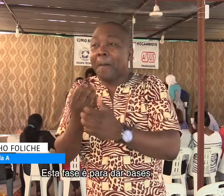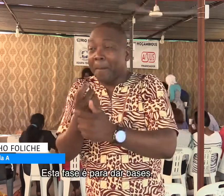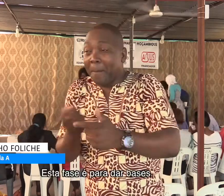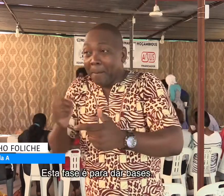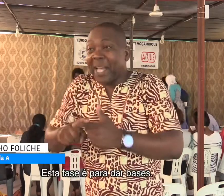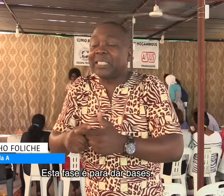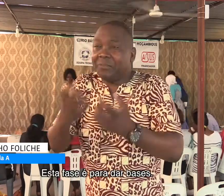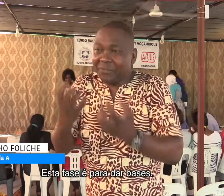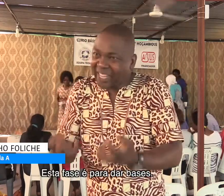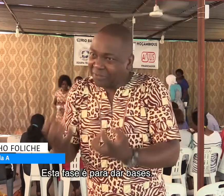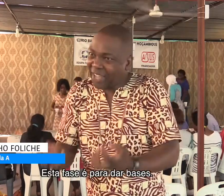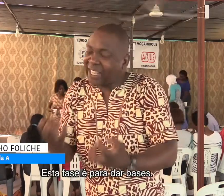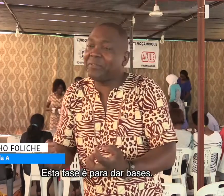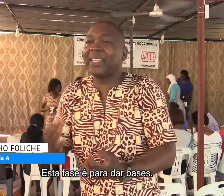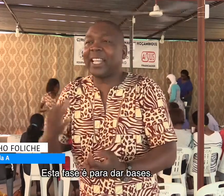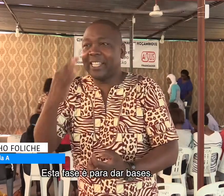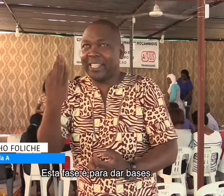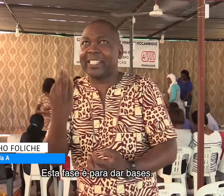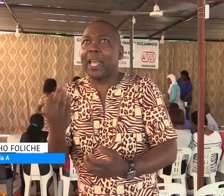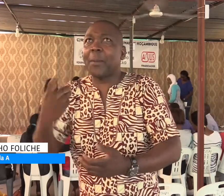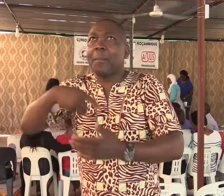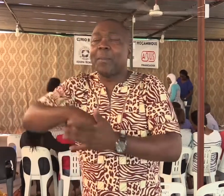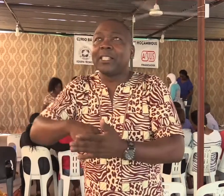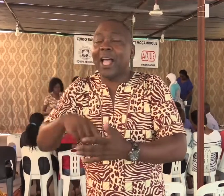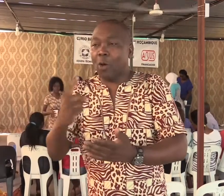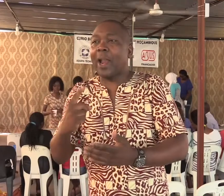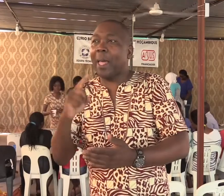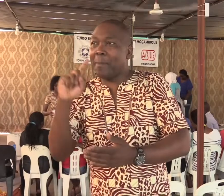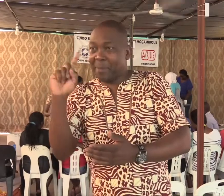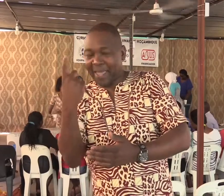Esta fase é para dar base para a comunicação.